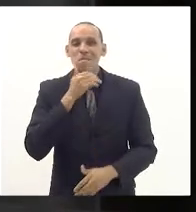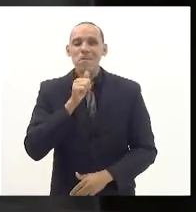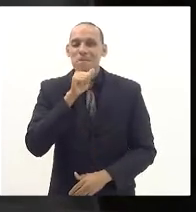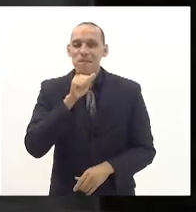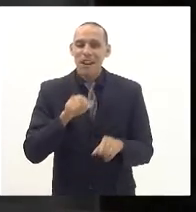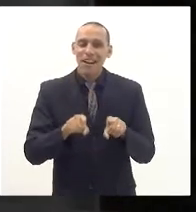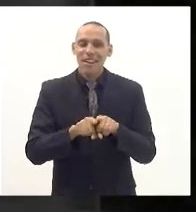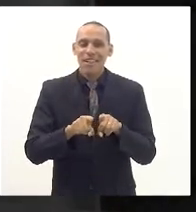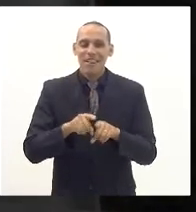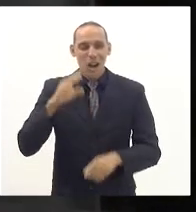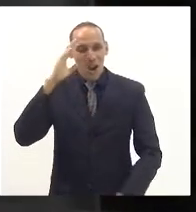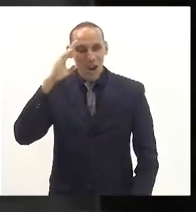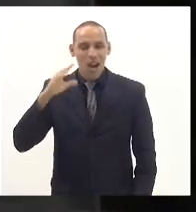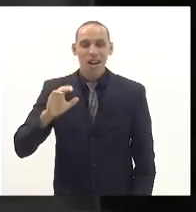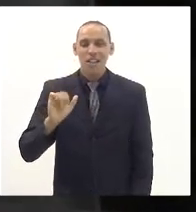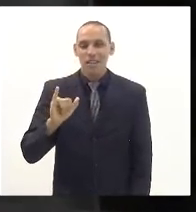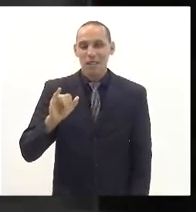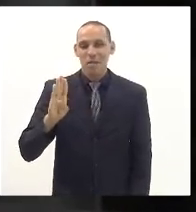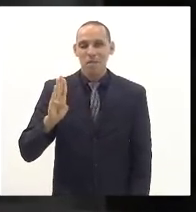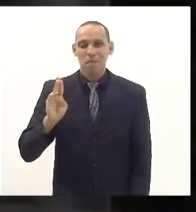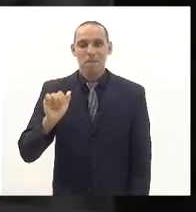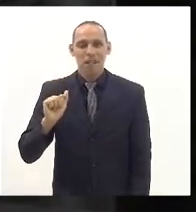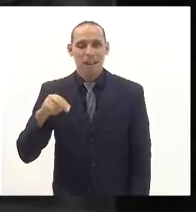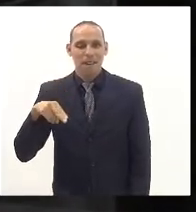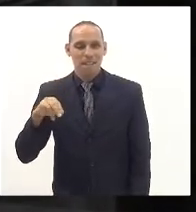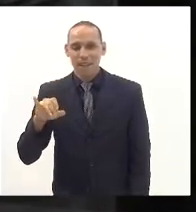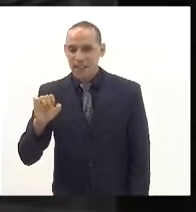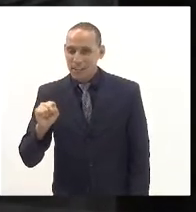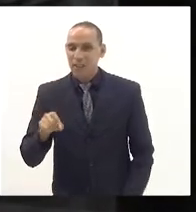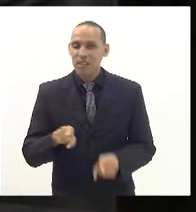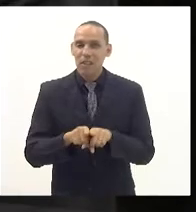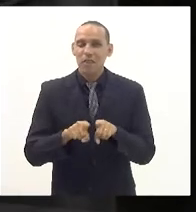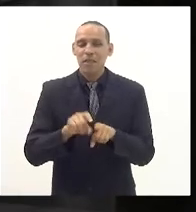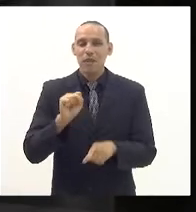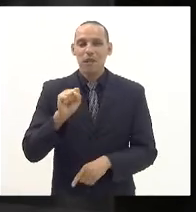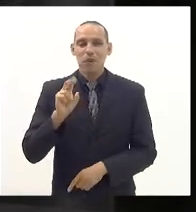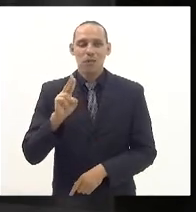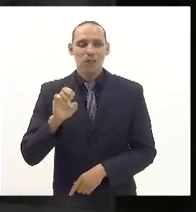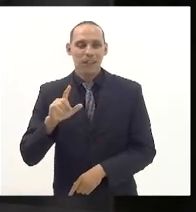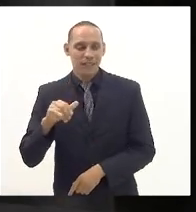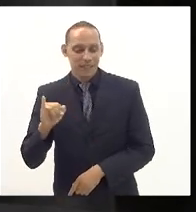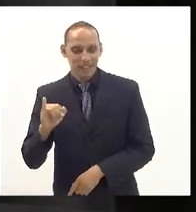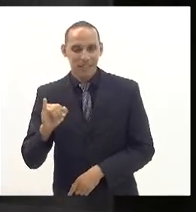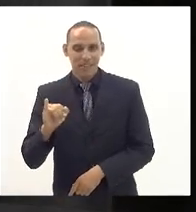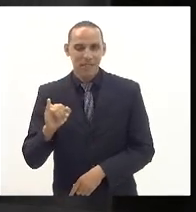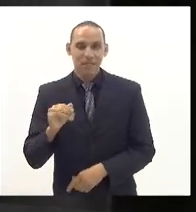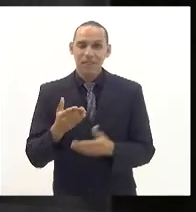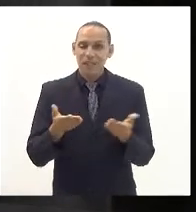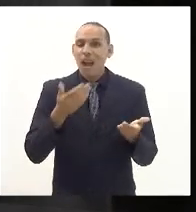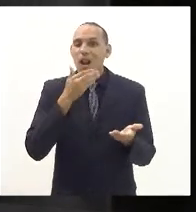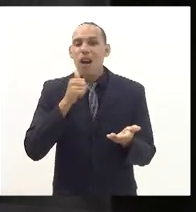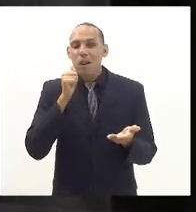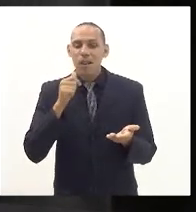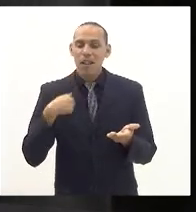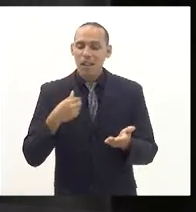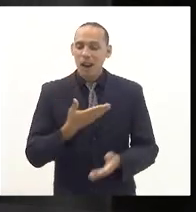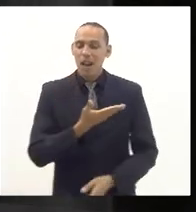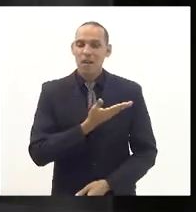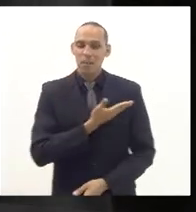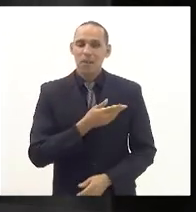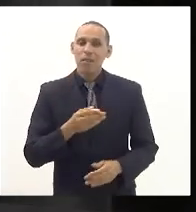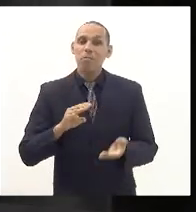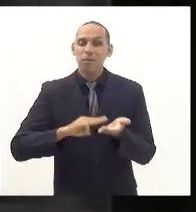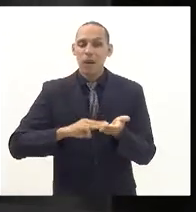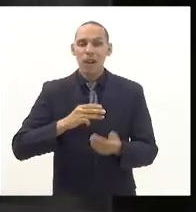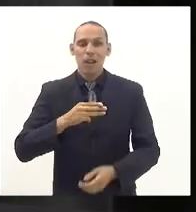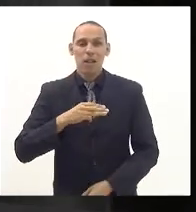pai como a noite Vanessa Dona Sueli minhas senhoras e meus senhores falando aqui como colega e como membro do